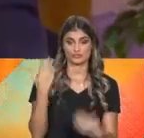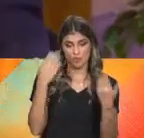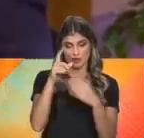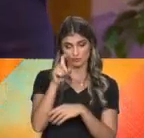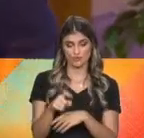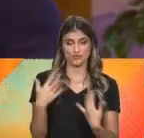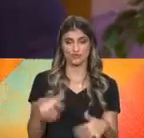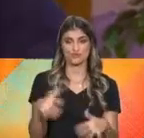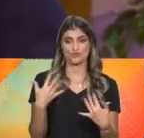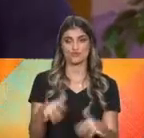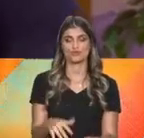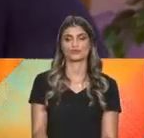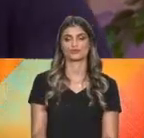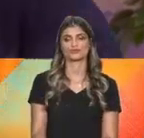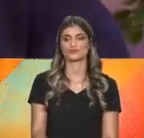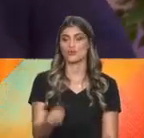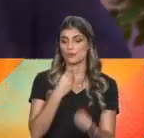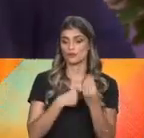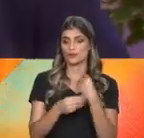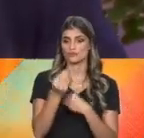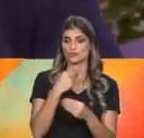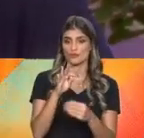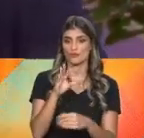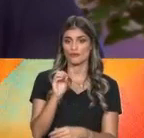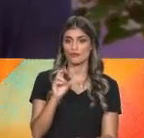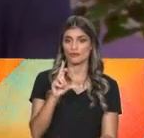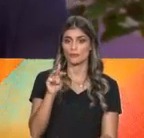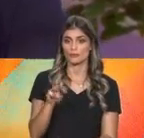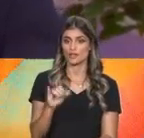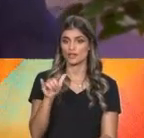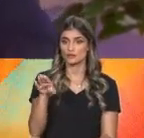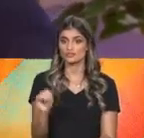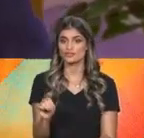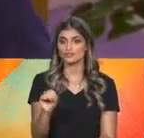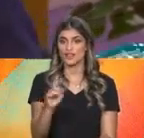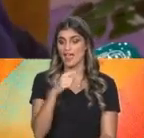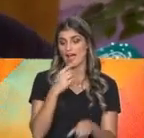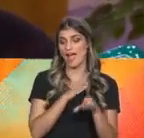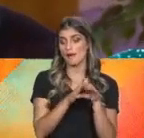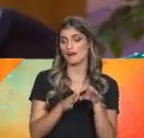noitada e comemos os formigos e ainda uma rabanada.